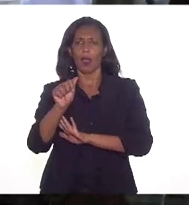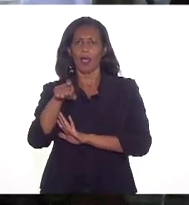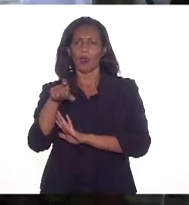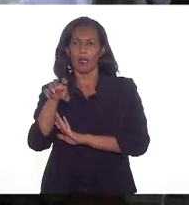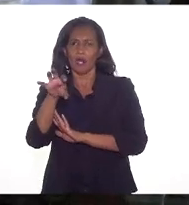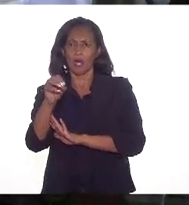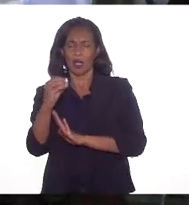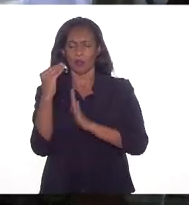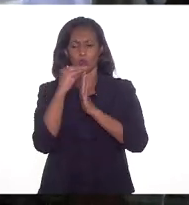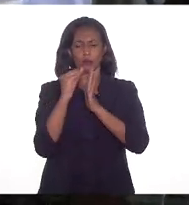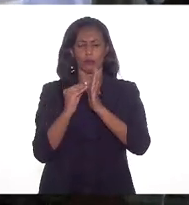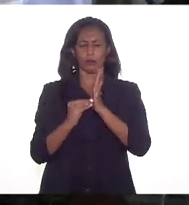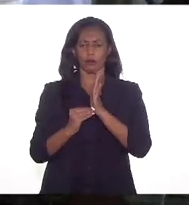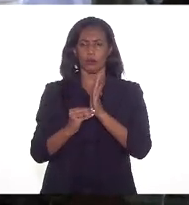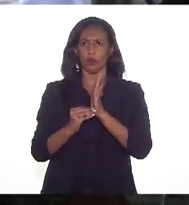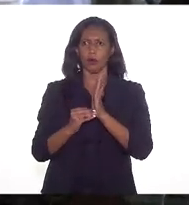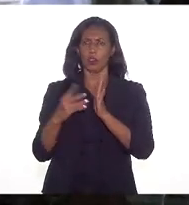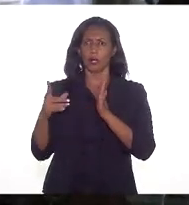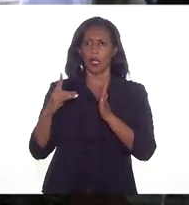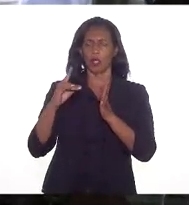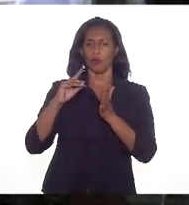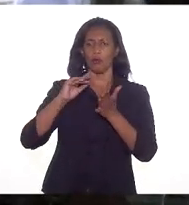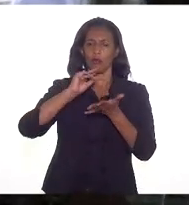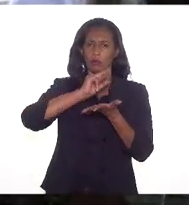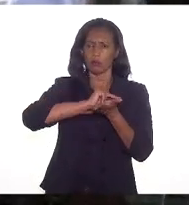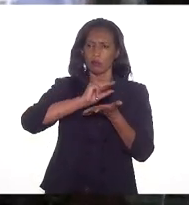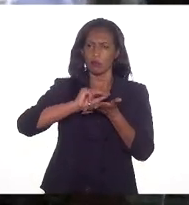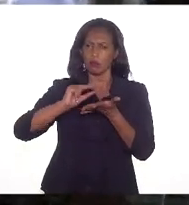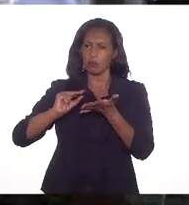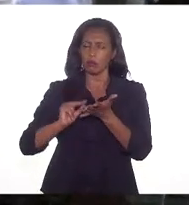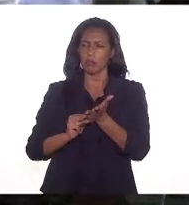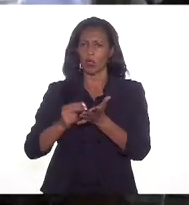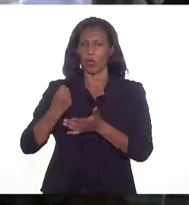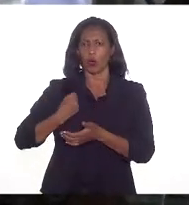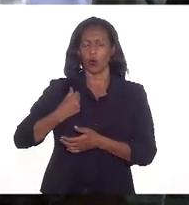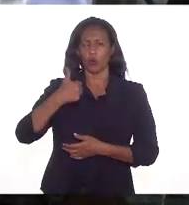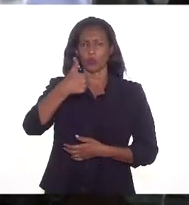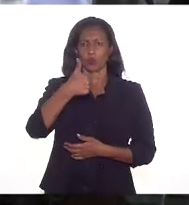levando em conta os parâmetros previstos na lei complementar número